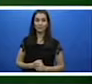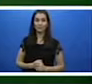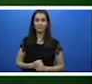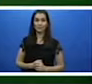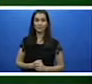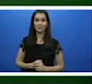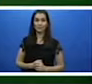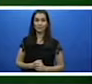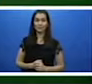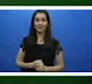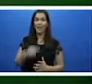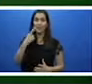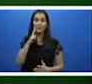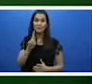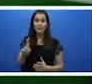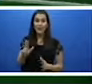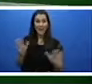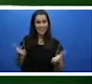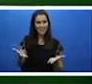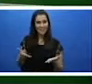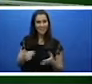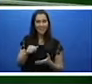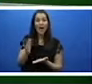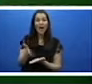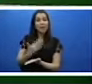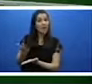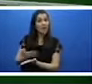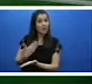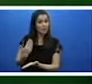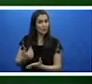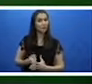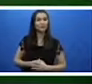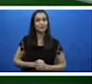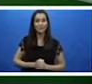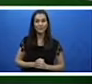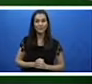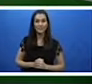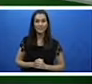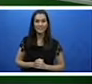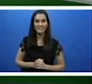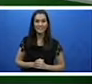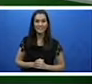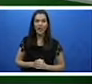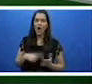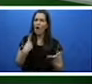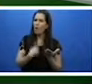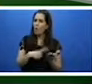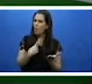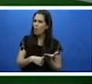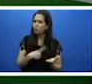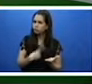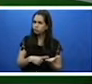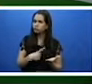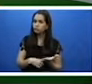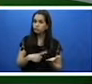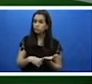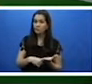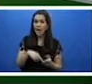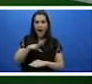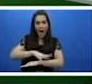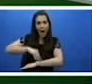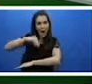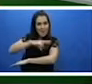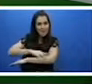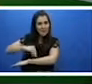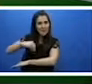A, responder agora no caderninho, né? Olha, de acordo com a pelagem